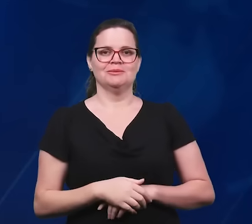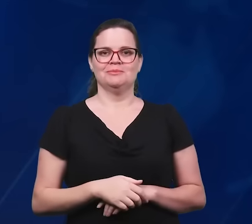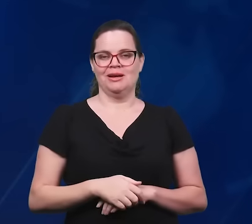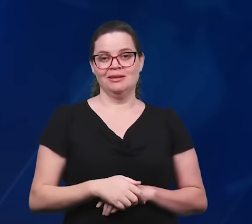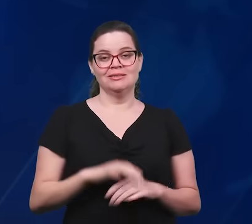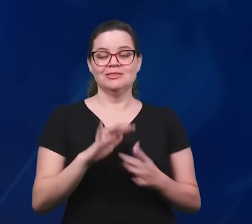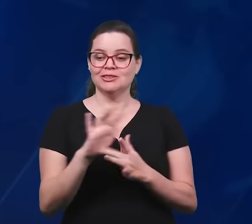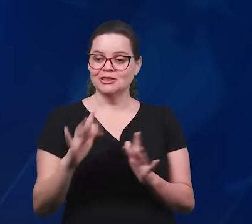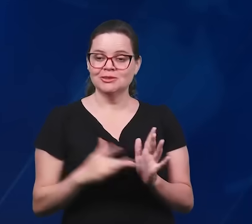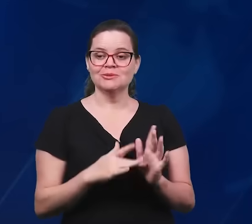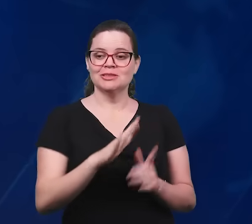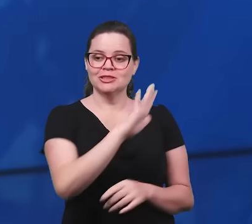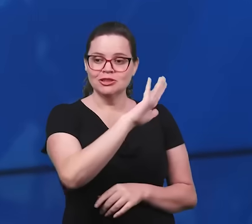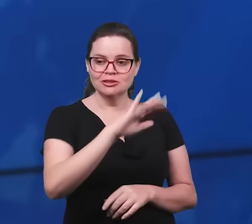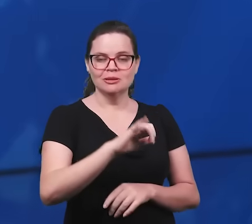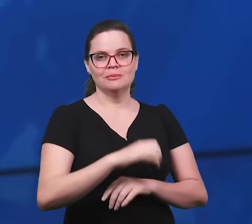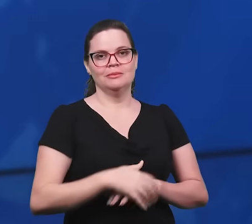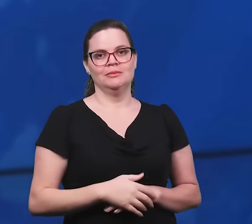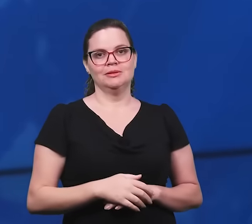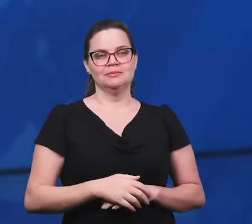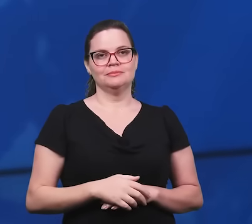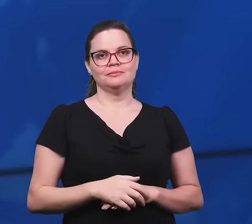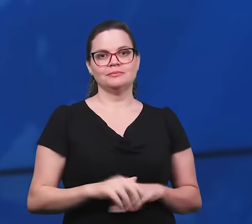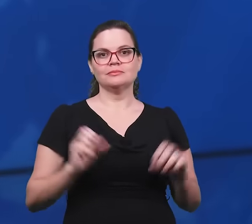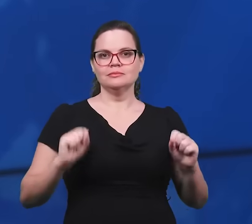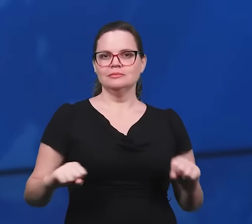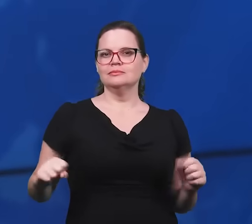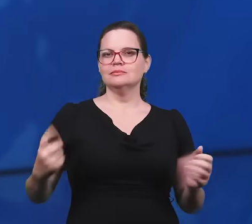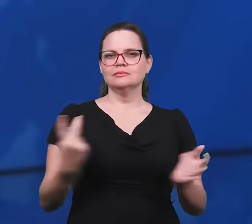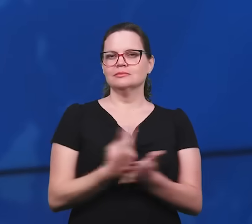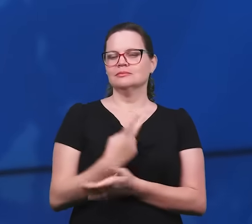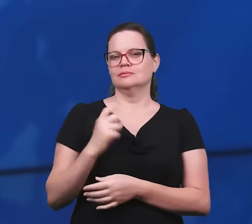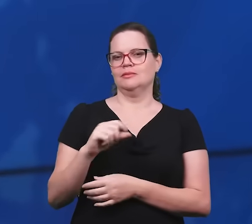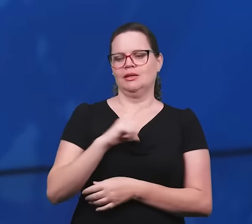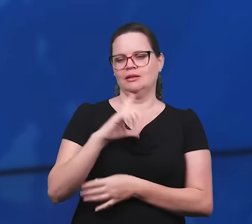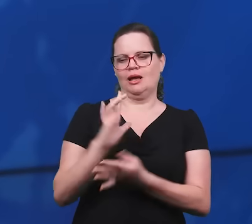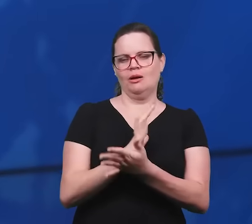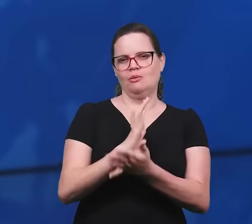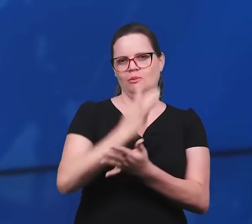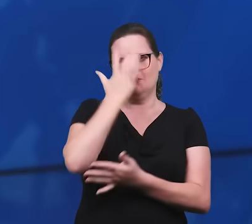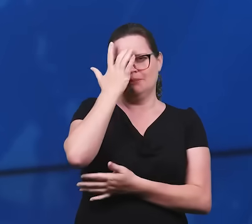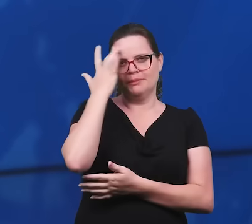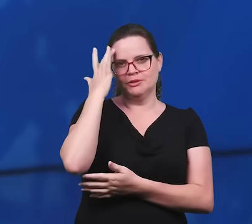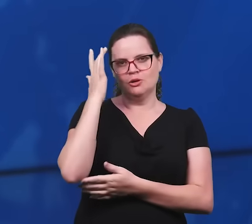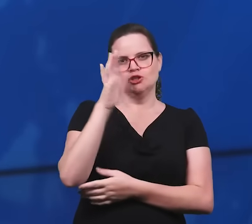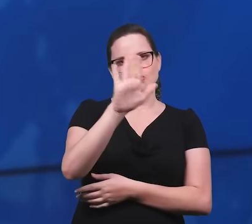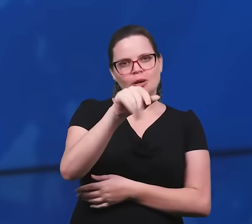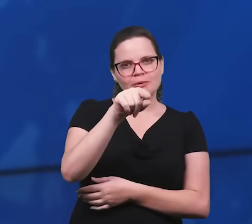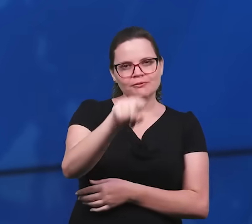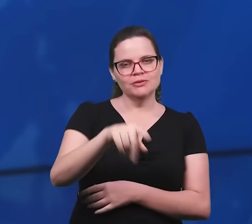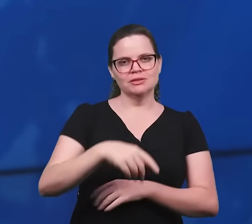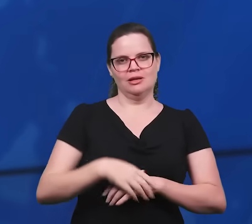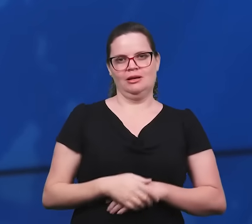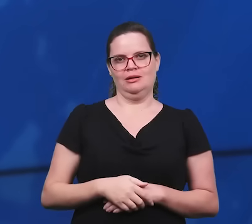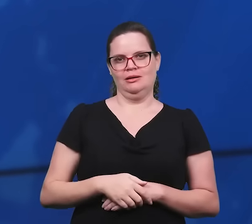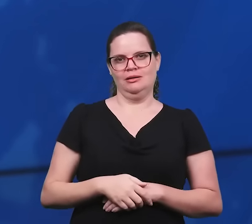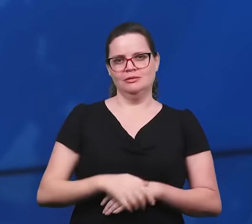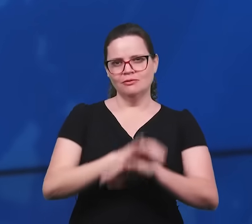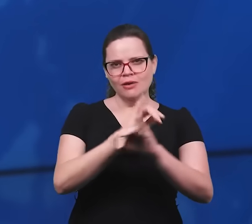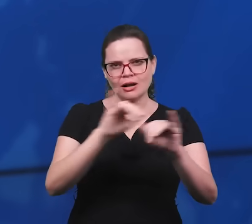de Jesus. Pode ser que alguém esteja te chamando. Pode ser que alguém